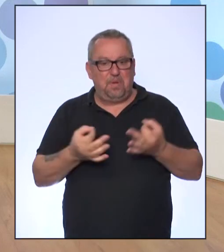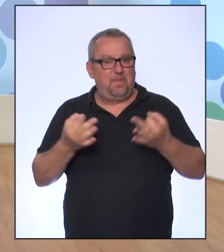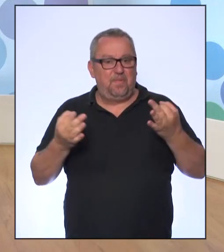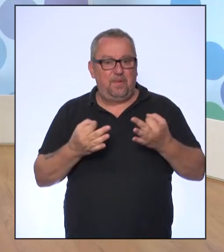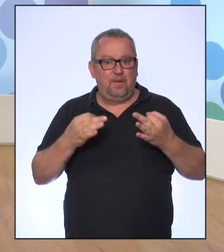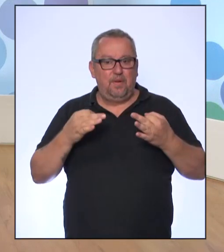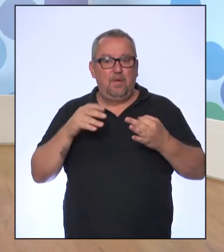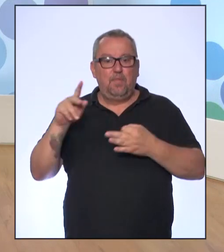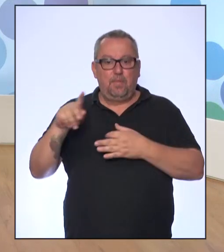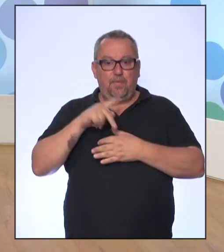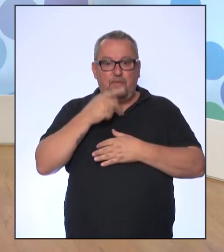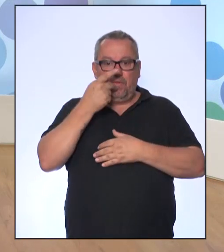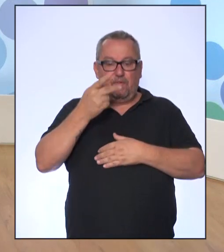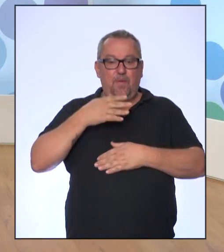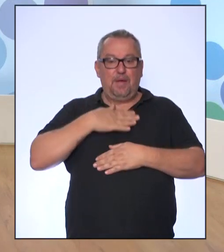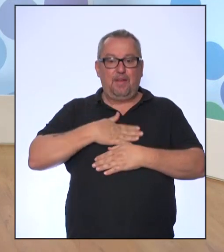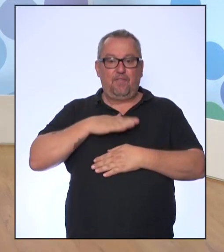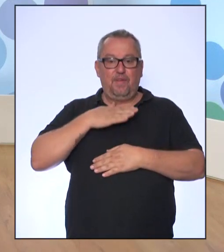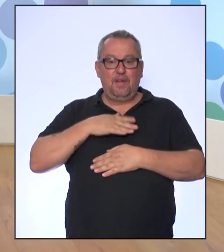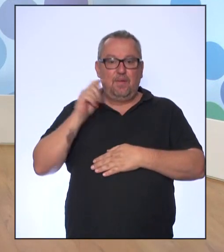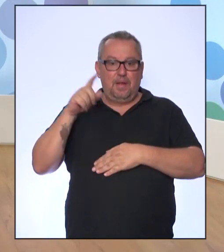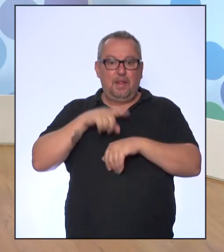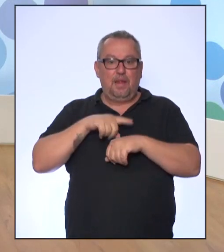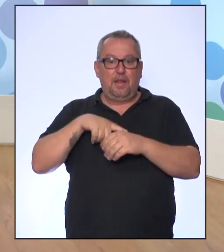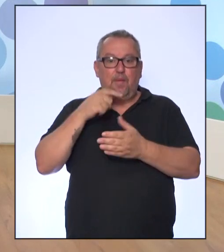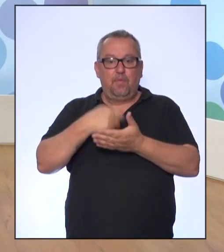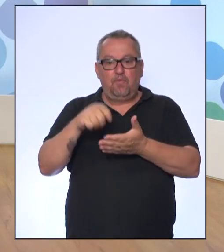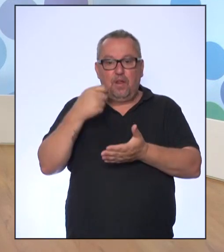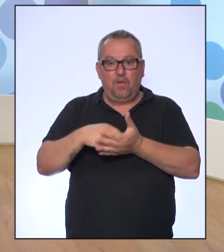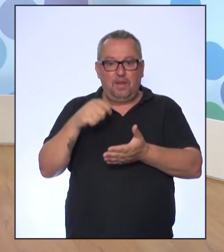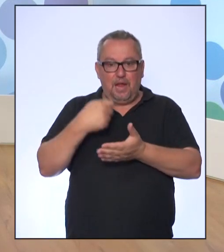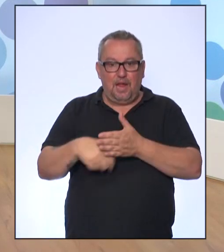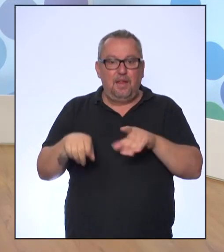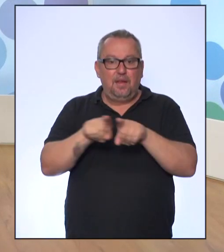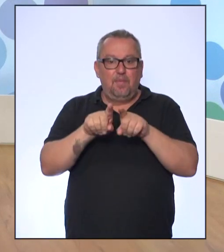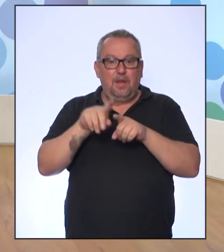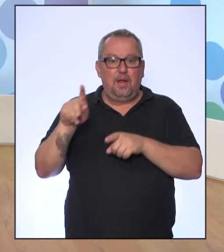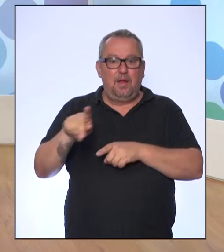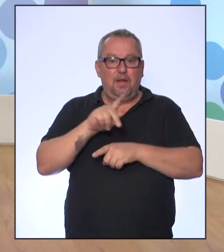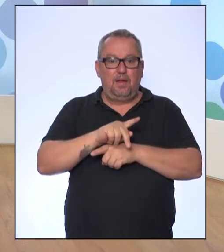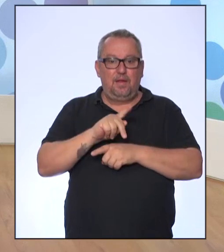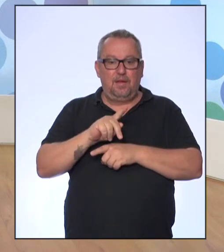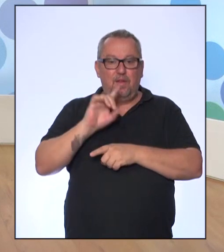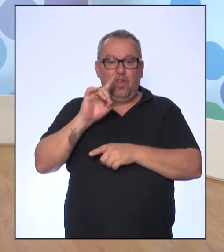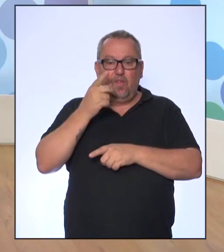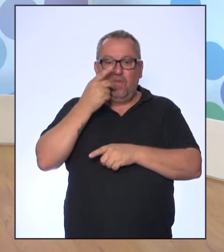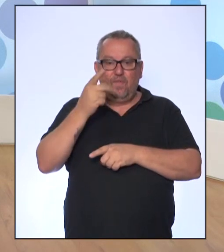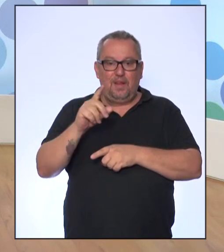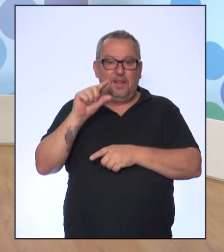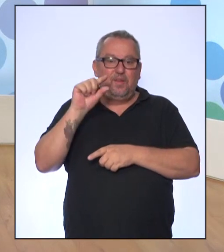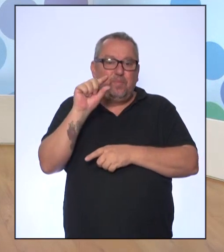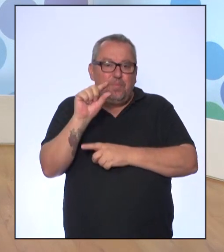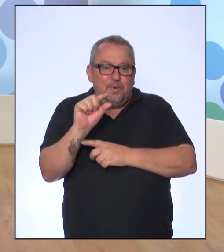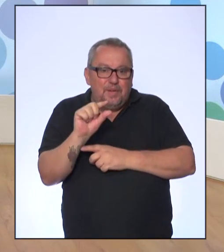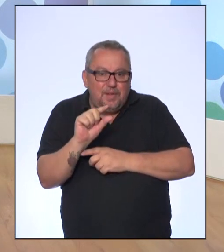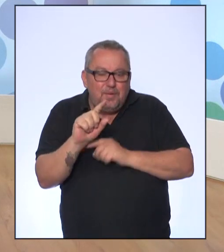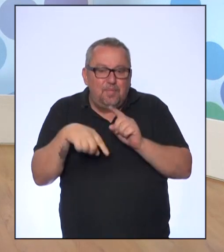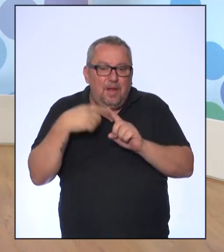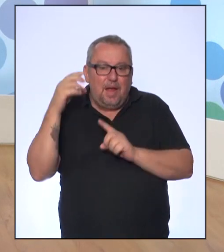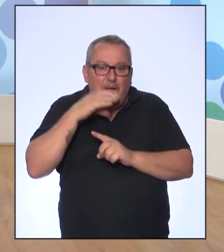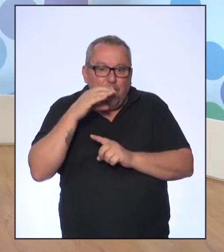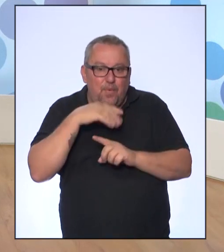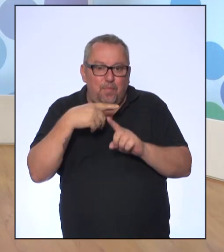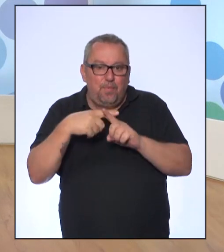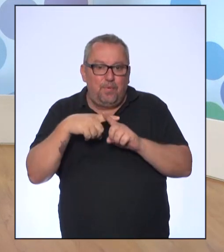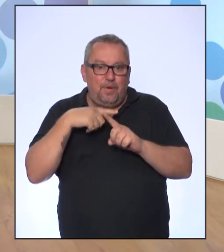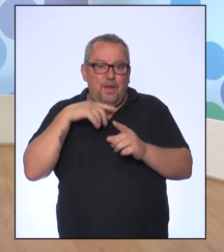falar um pouquinho mais devagar para dar tempo para ela anotar. Claro. A professora está só falando um pouquinho assim mais rápido, porque